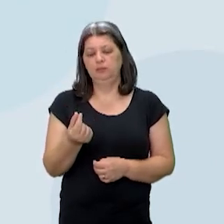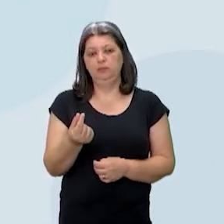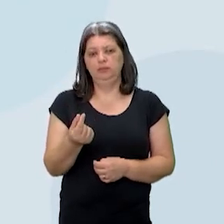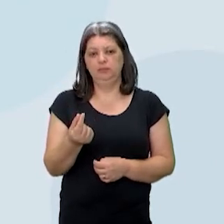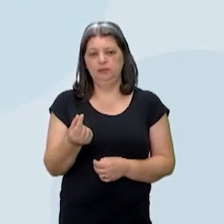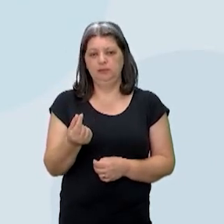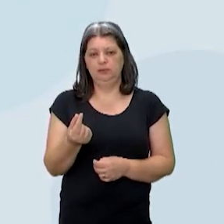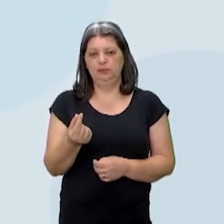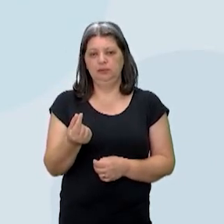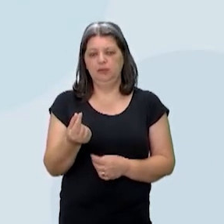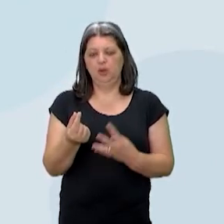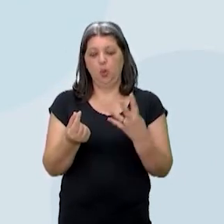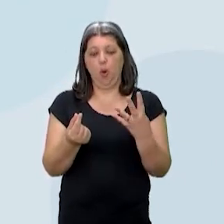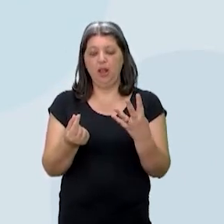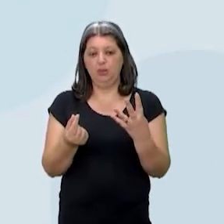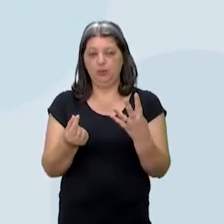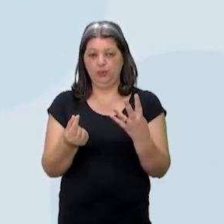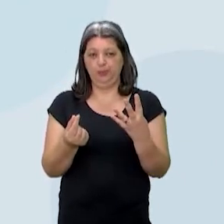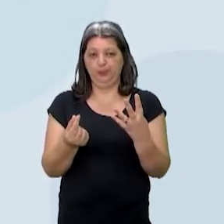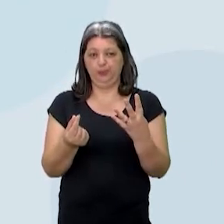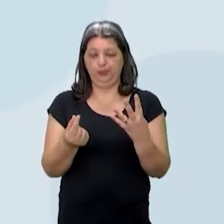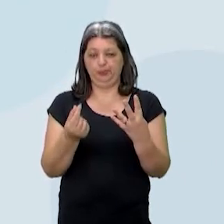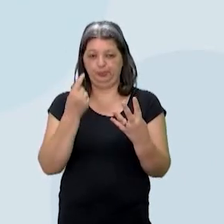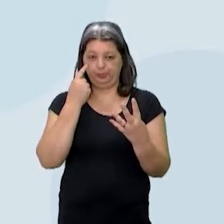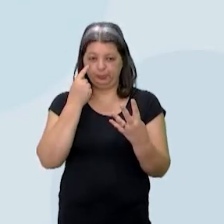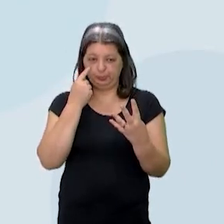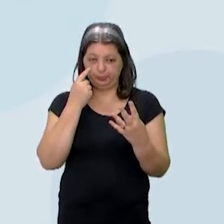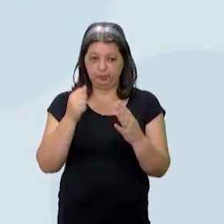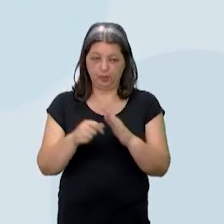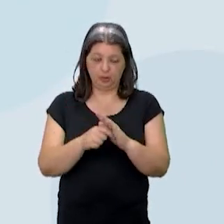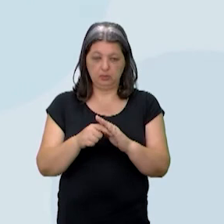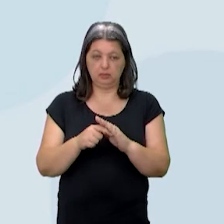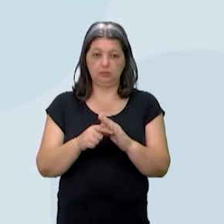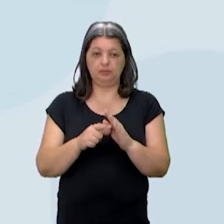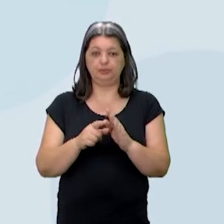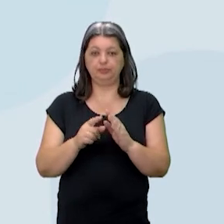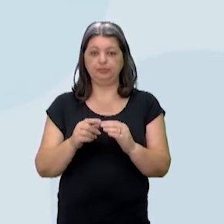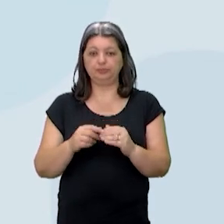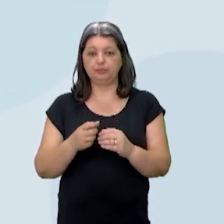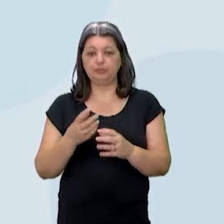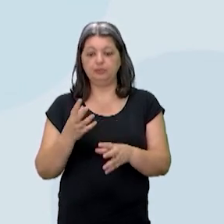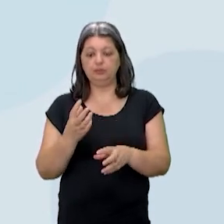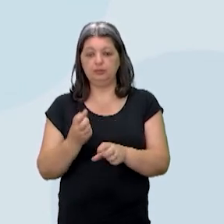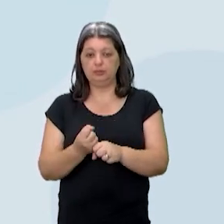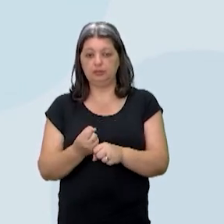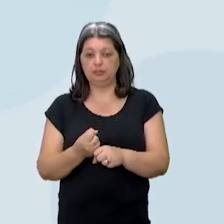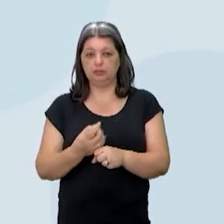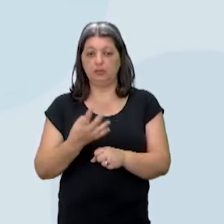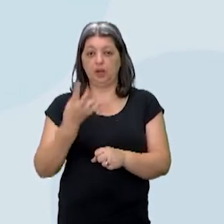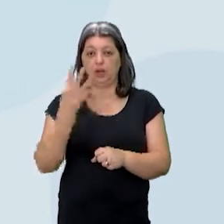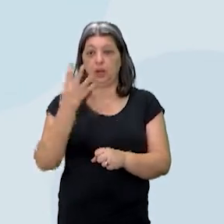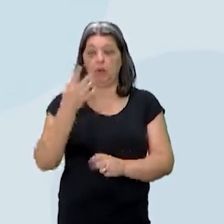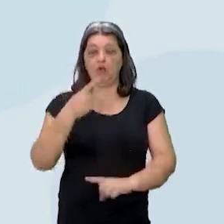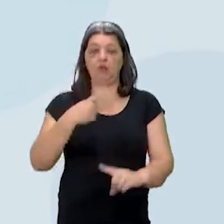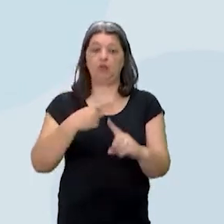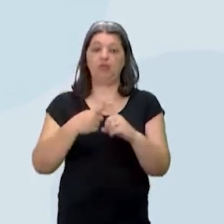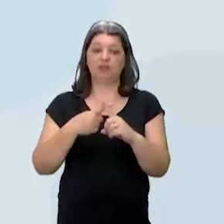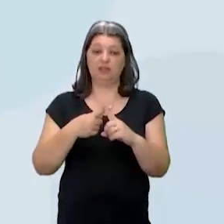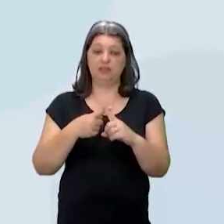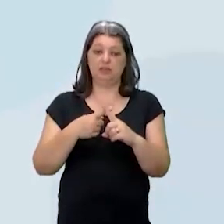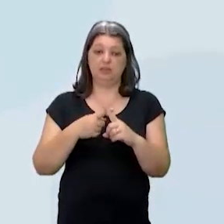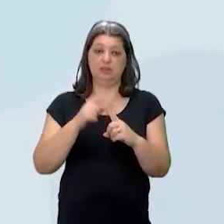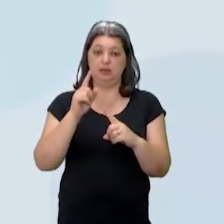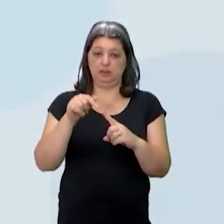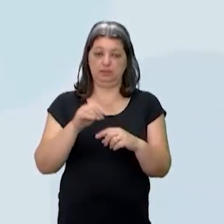custarão 4 salgadinhos? Repare que eu estou aumentando o número de salgadinhos 4 vezes, né? Então, o valor a ser